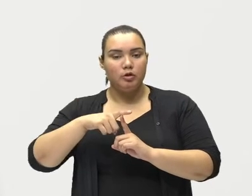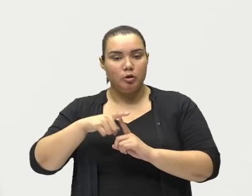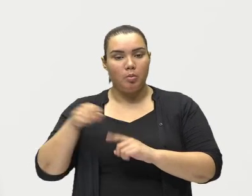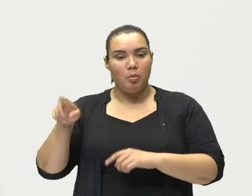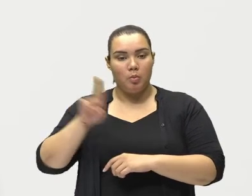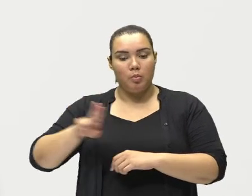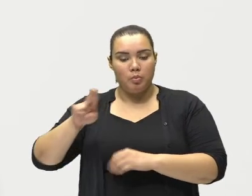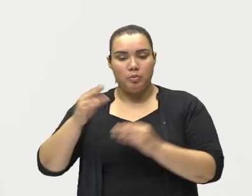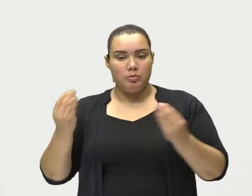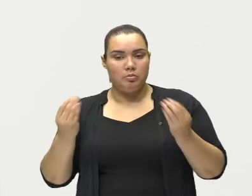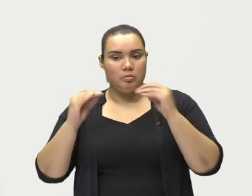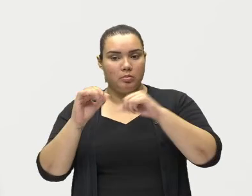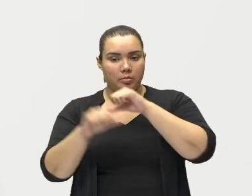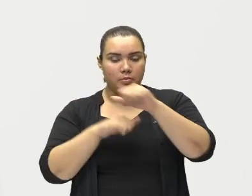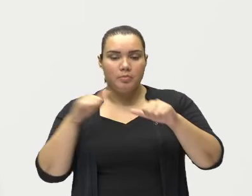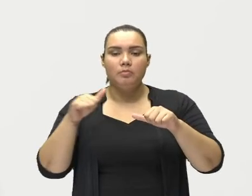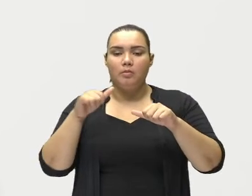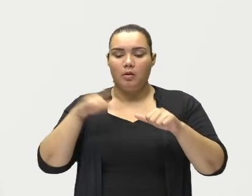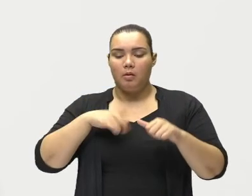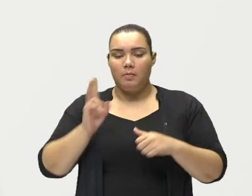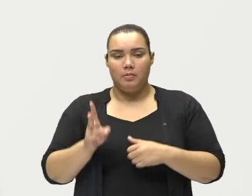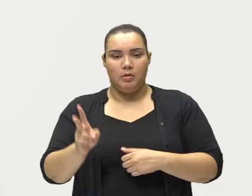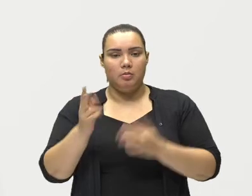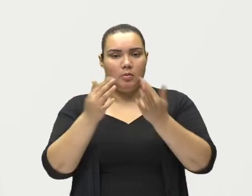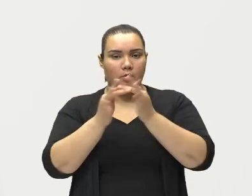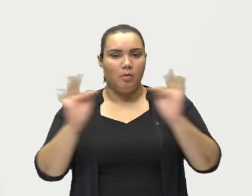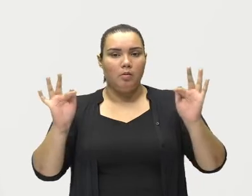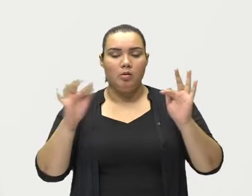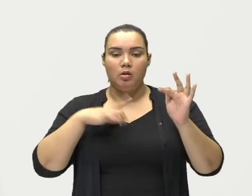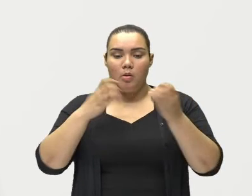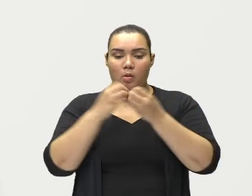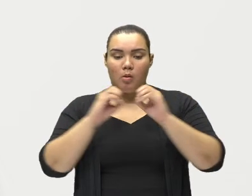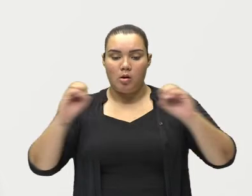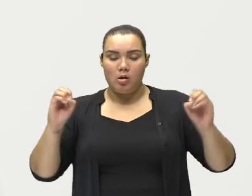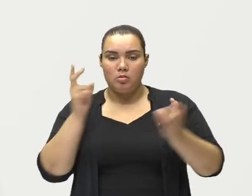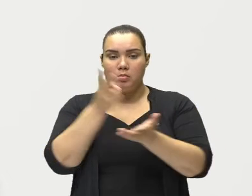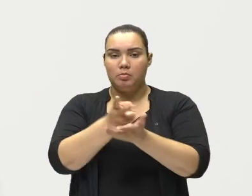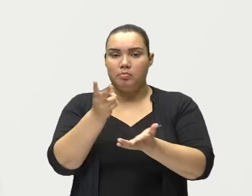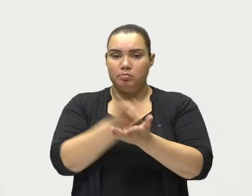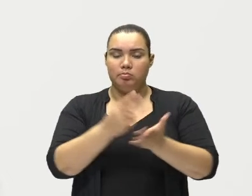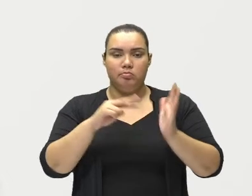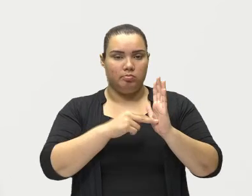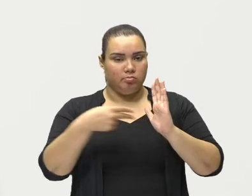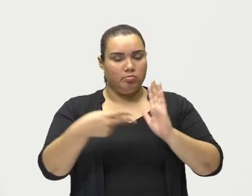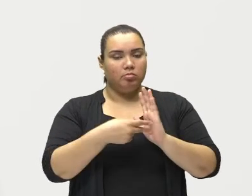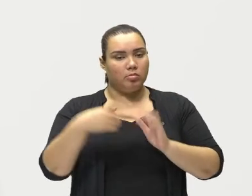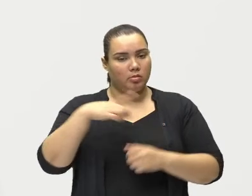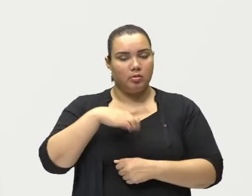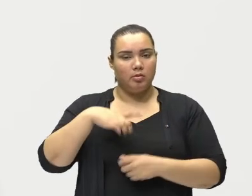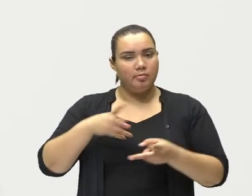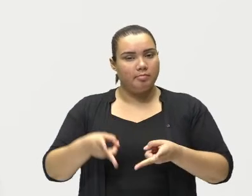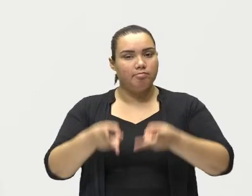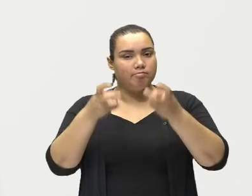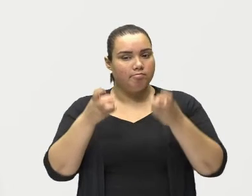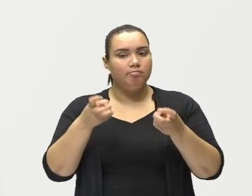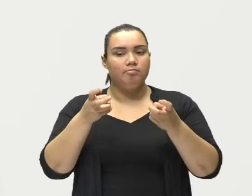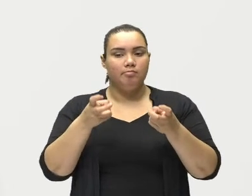olha só, o gramado continua em boas condições. Notaram como mantém o mesmo sentido de